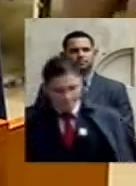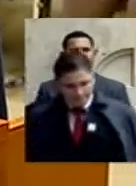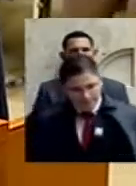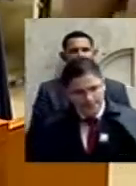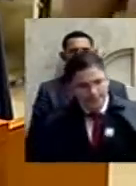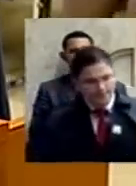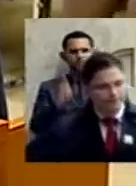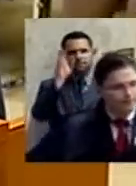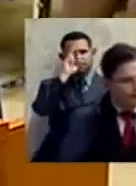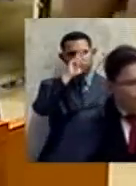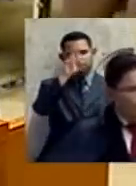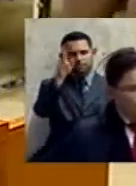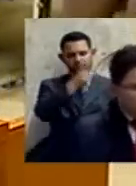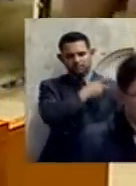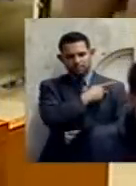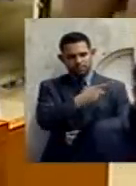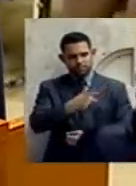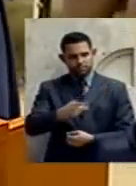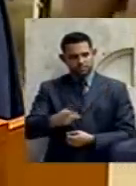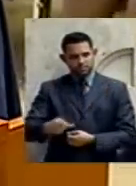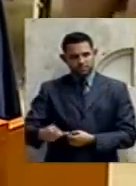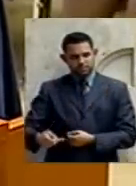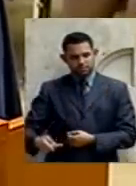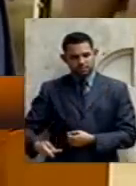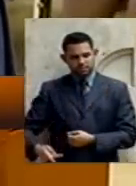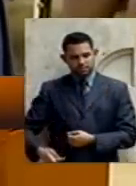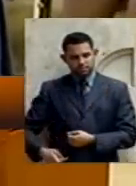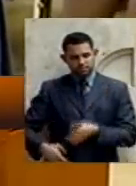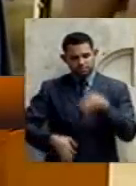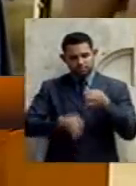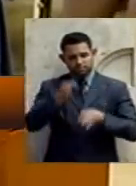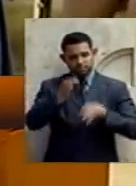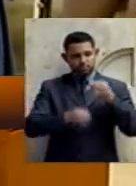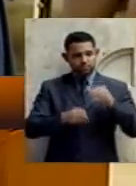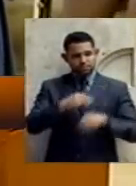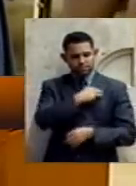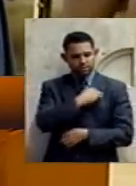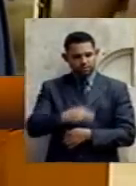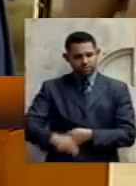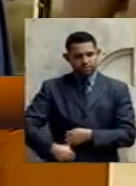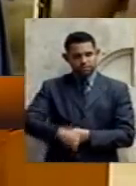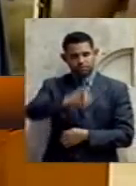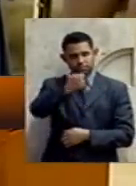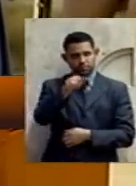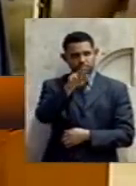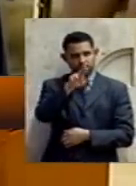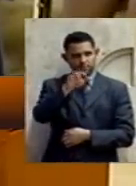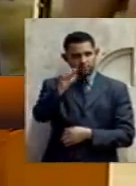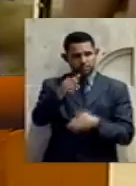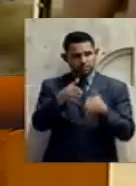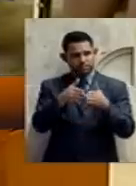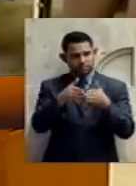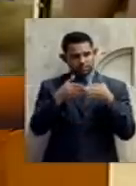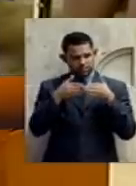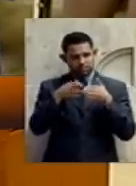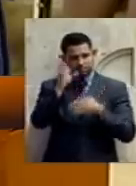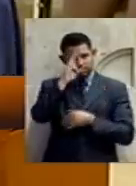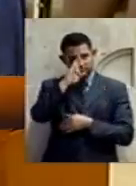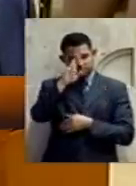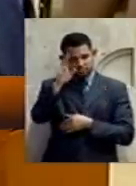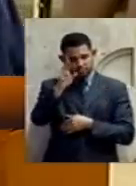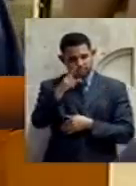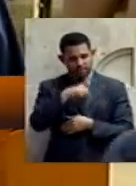Senhor presidente da Suprema Corte deste país, ministro Joaquim Barbosa, peço permissão para, em sua pessoa,